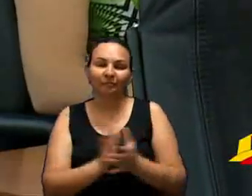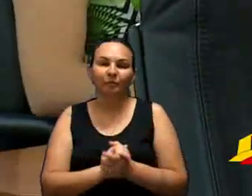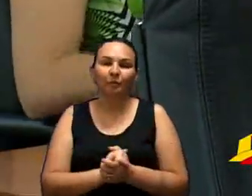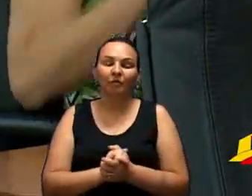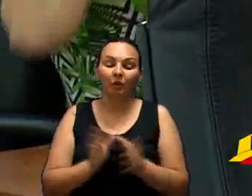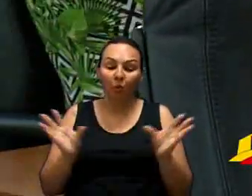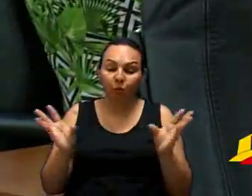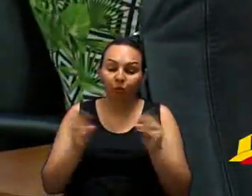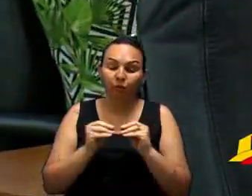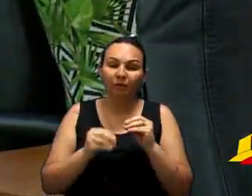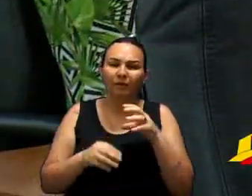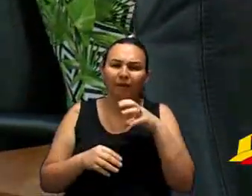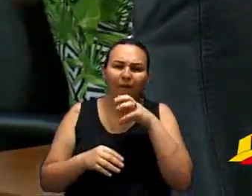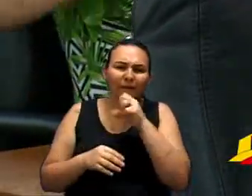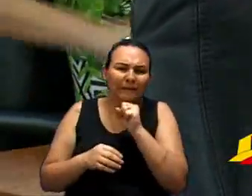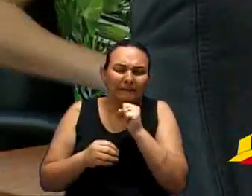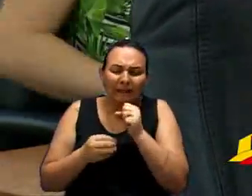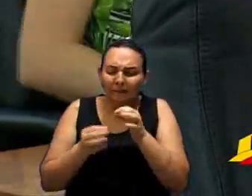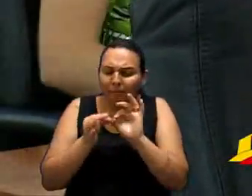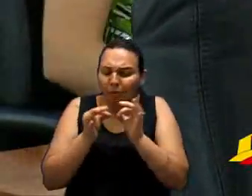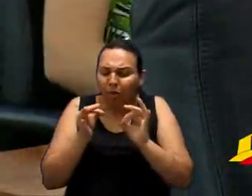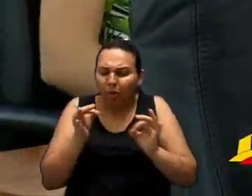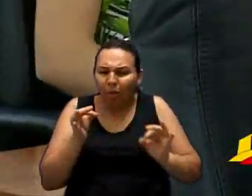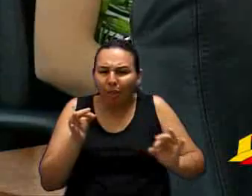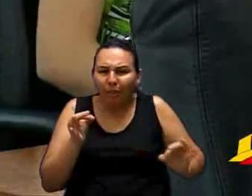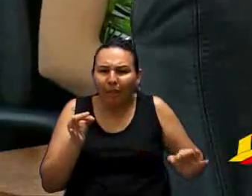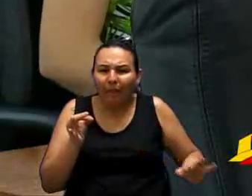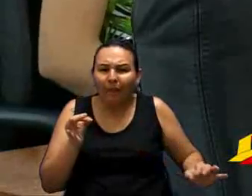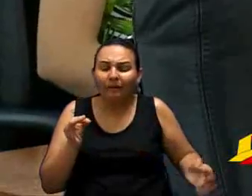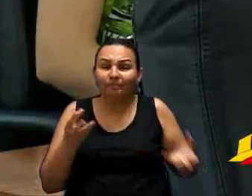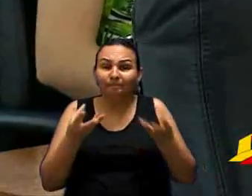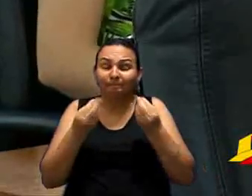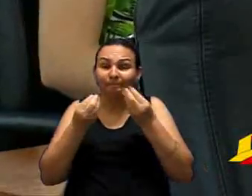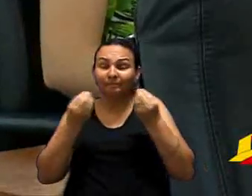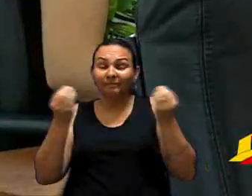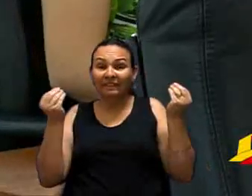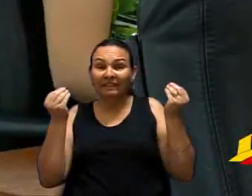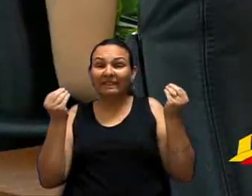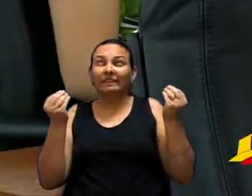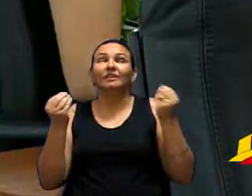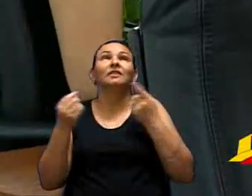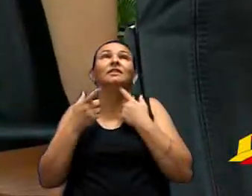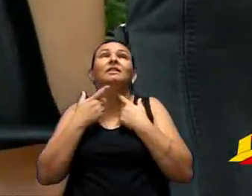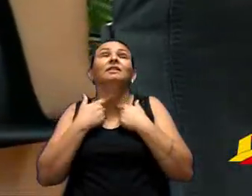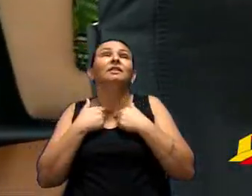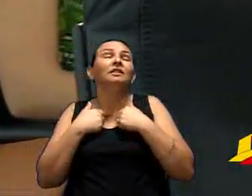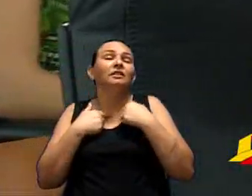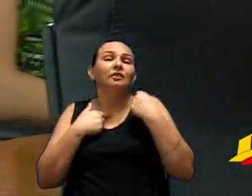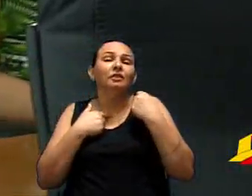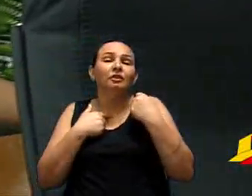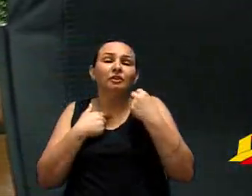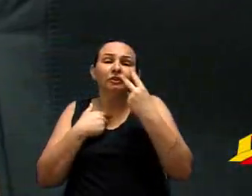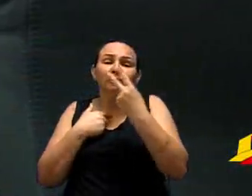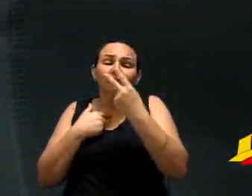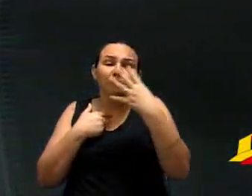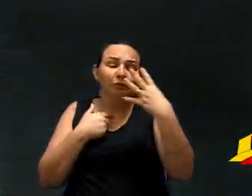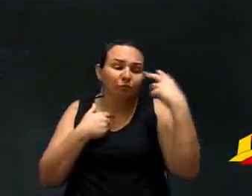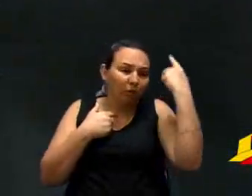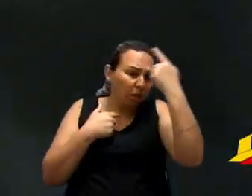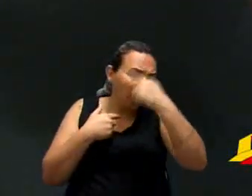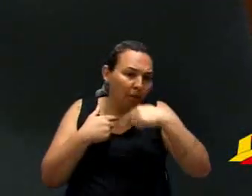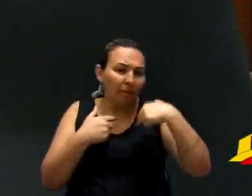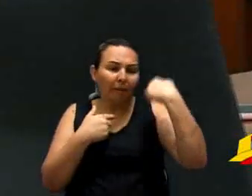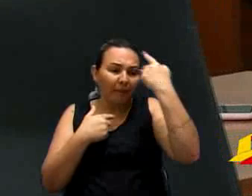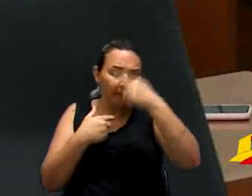o contato é o papo é tão extenso isso não te falar até é 24 horas em parada não tem como